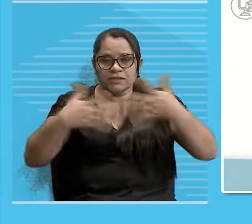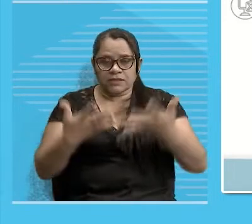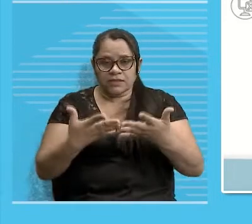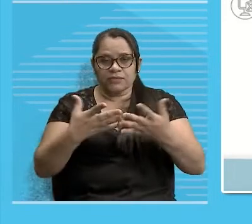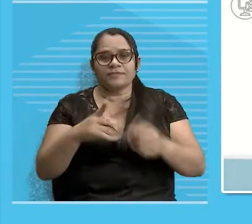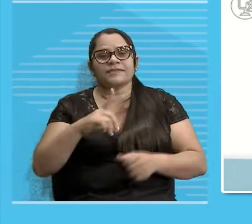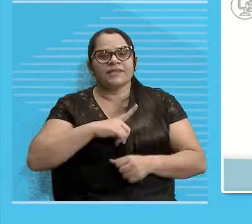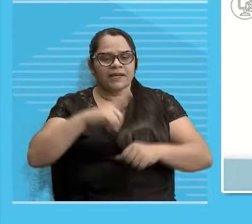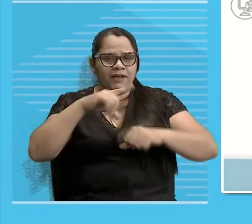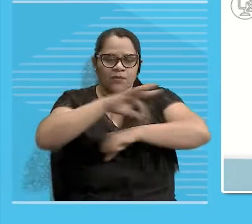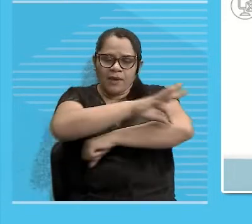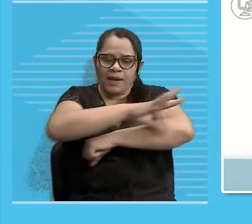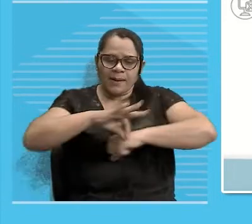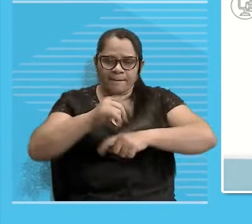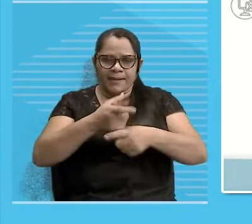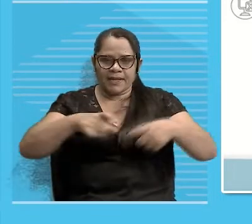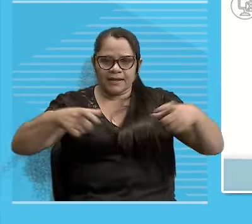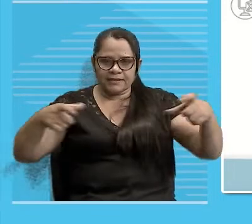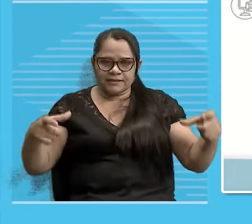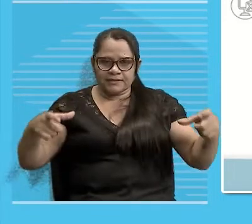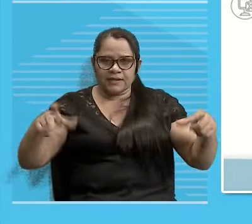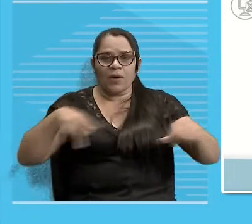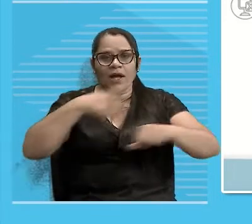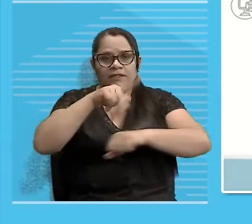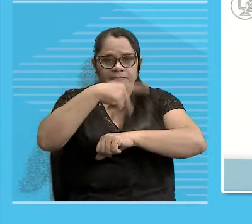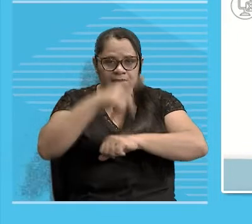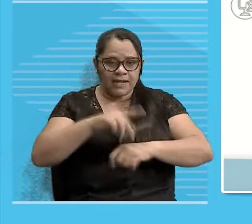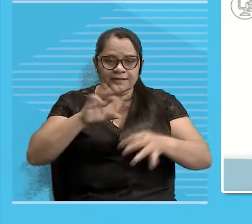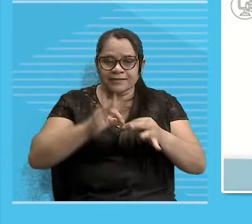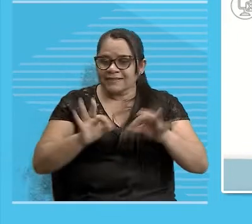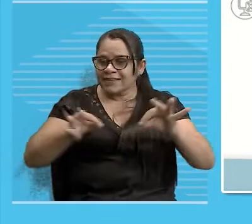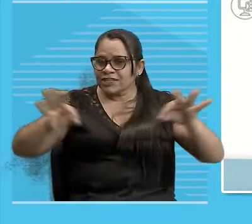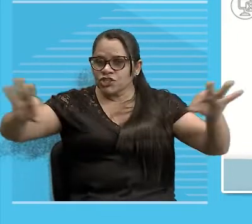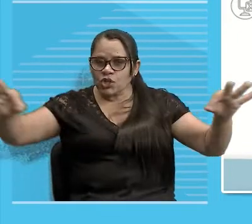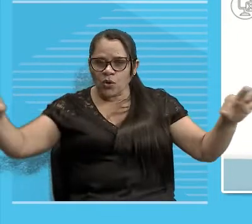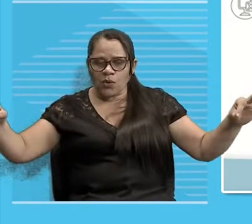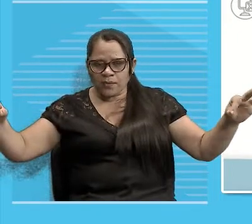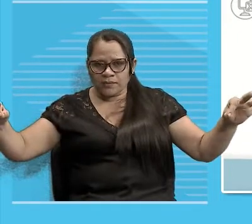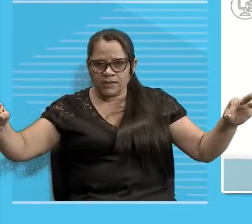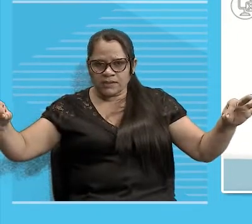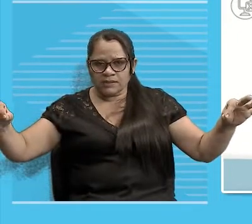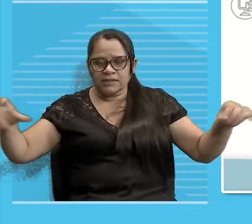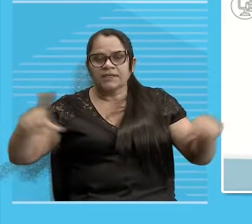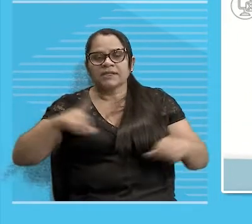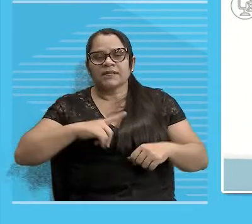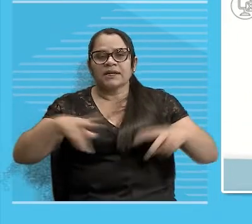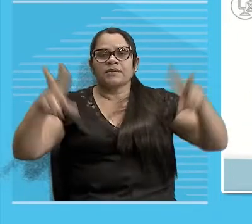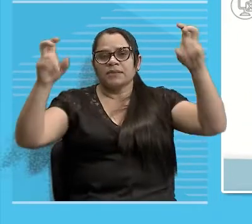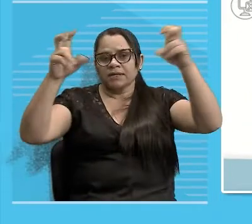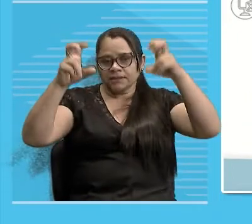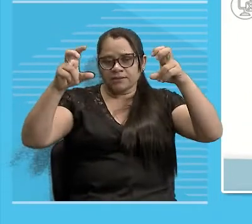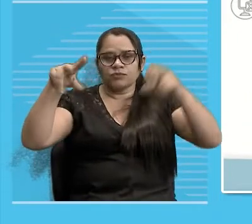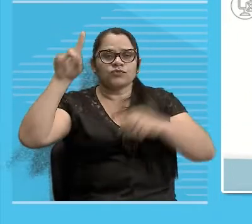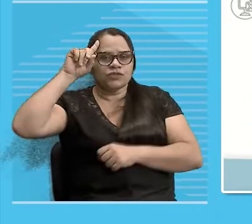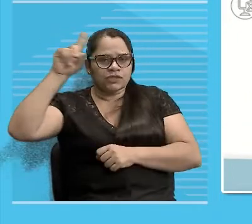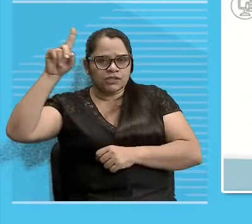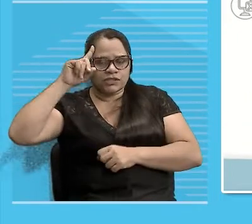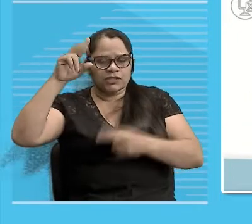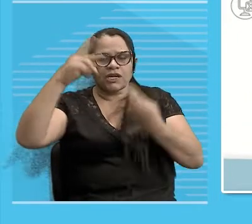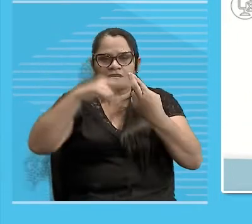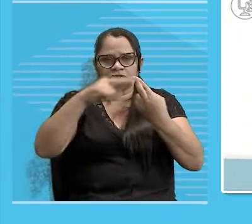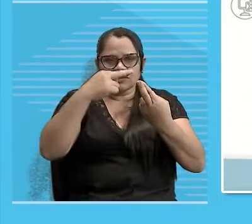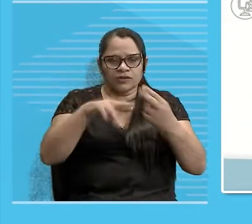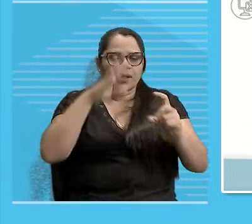arquitetura, as praças gigantescas, tá bom? Temas cotidiano,